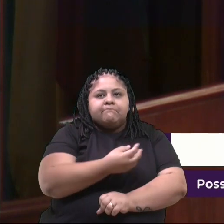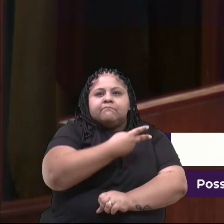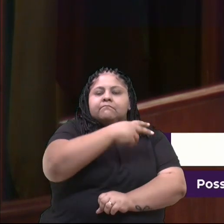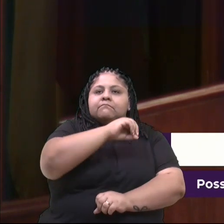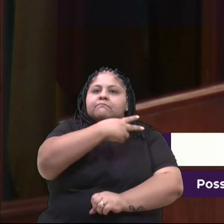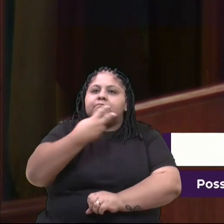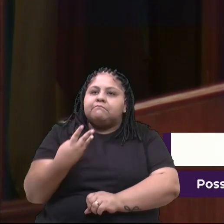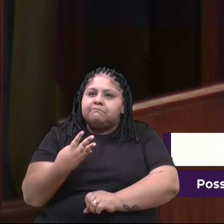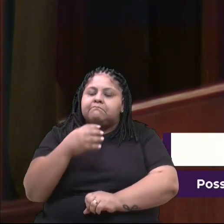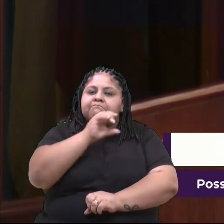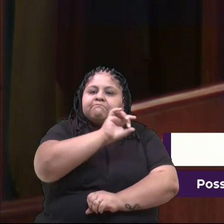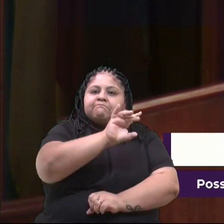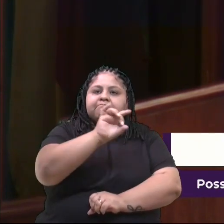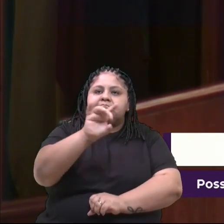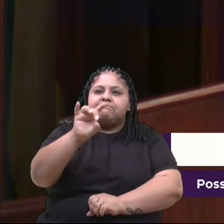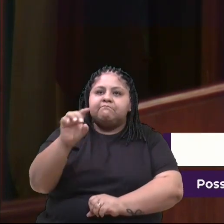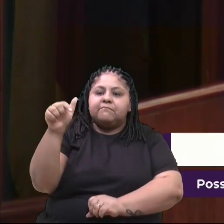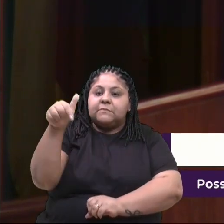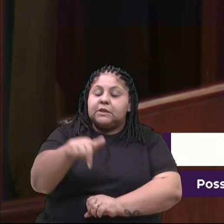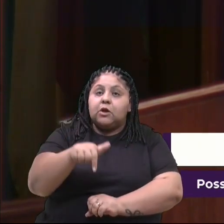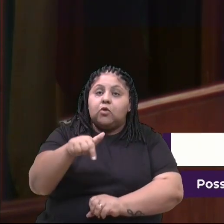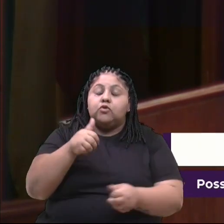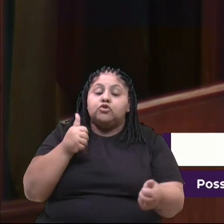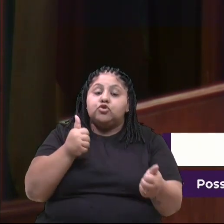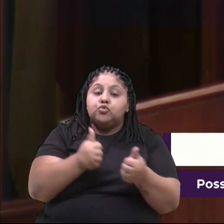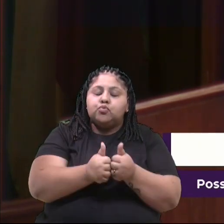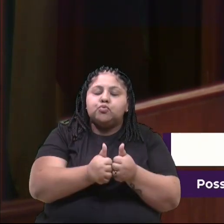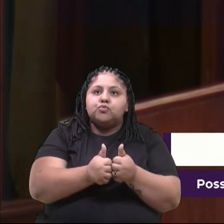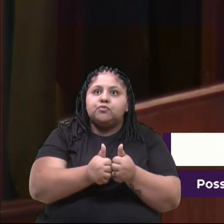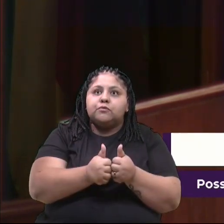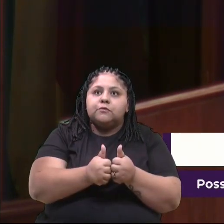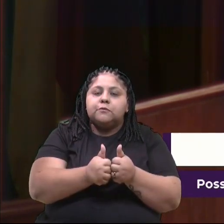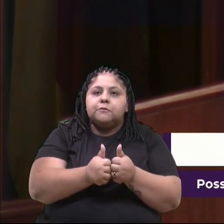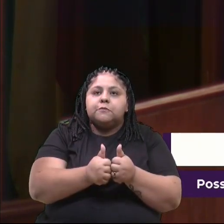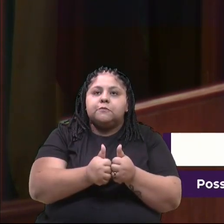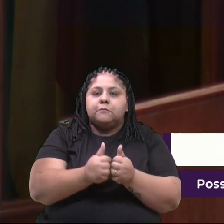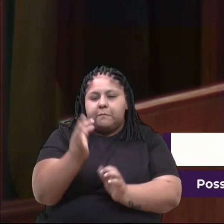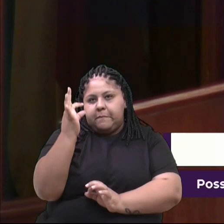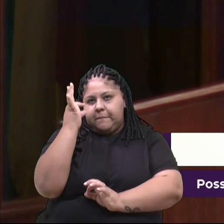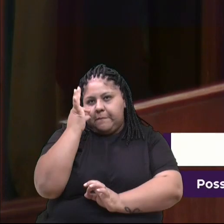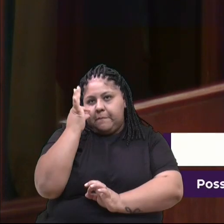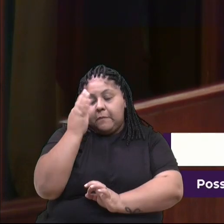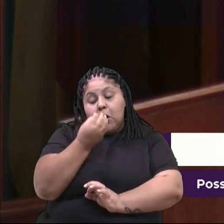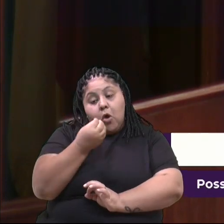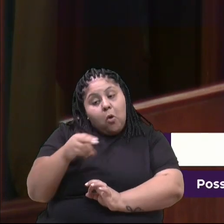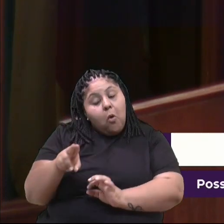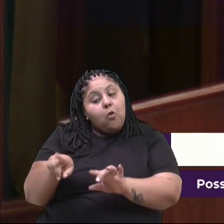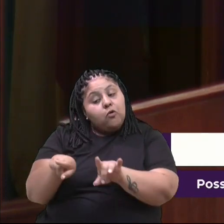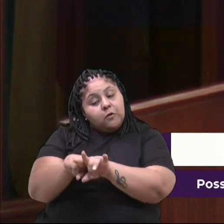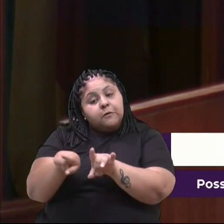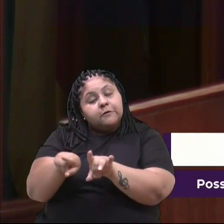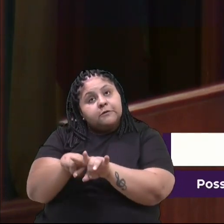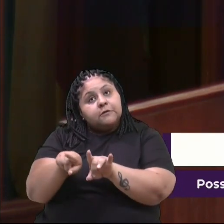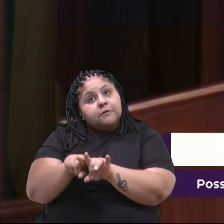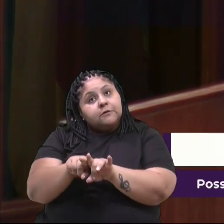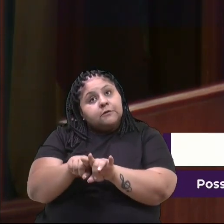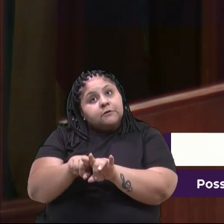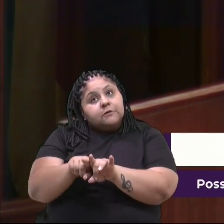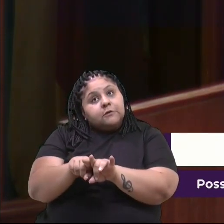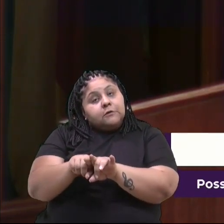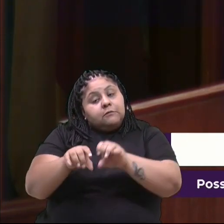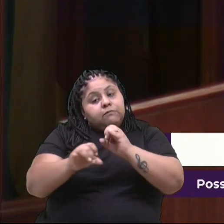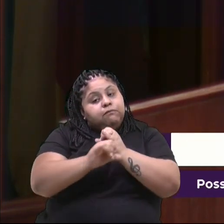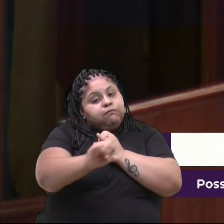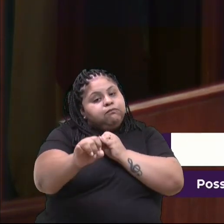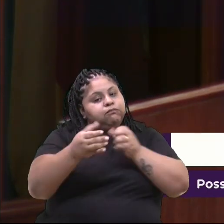a cada um que está aqui com a gente, presencialmente, ou também de forma remota,